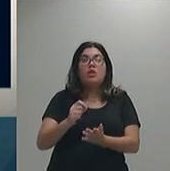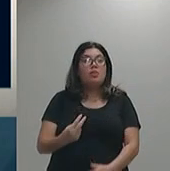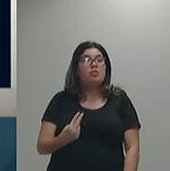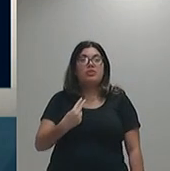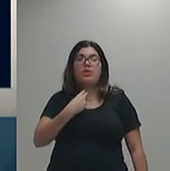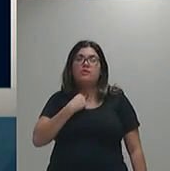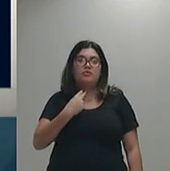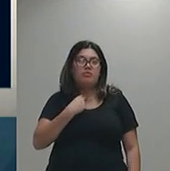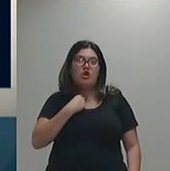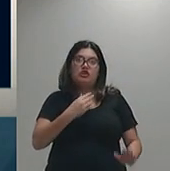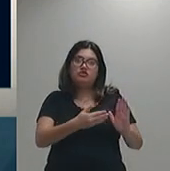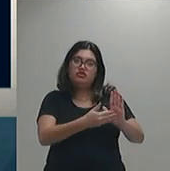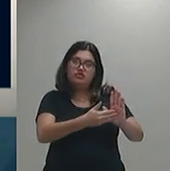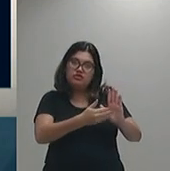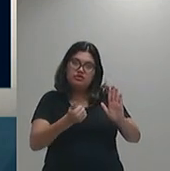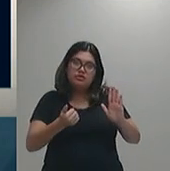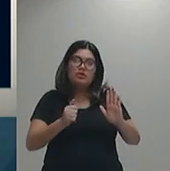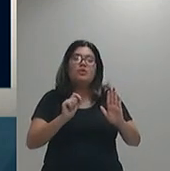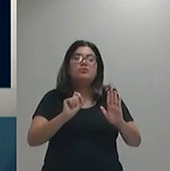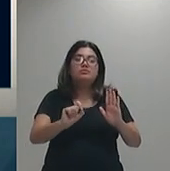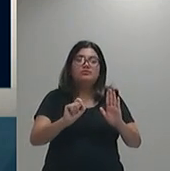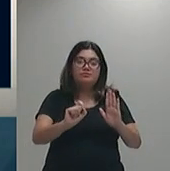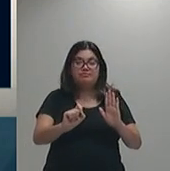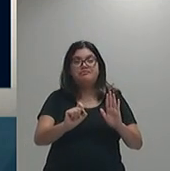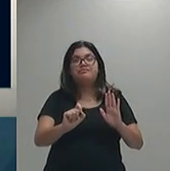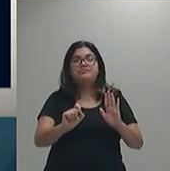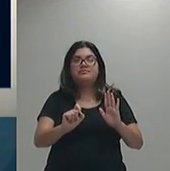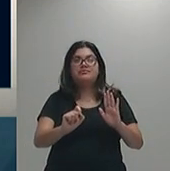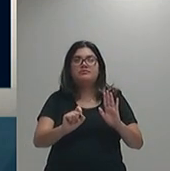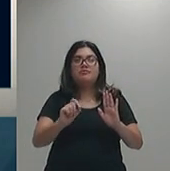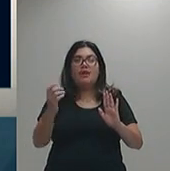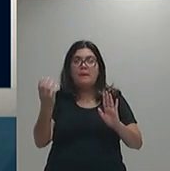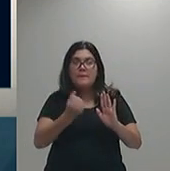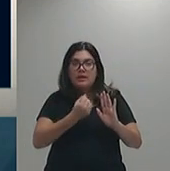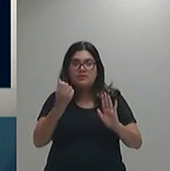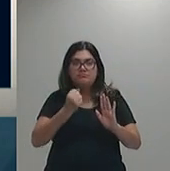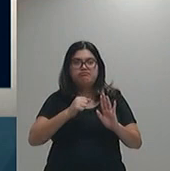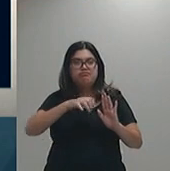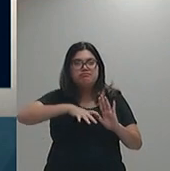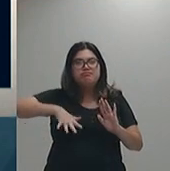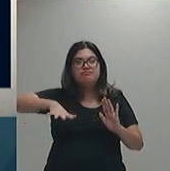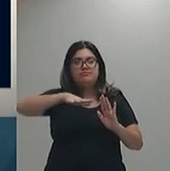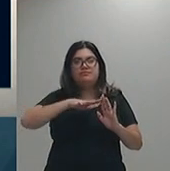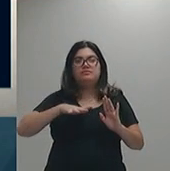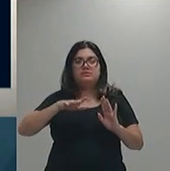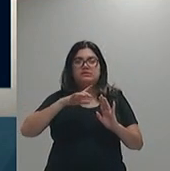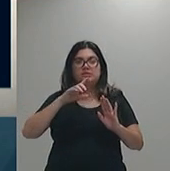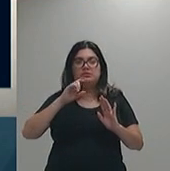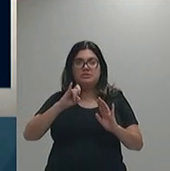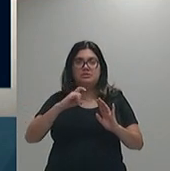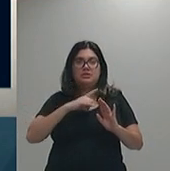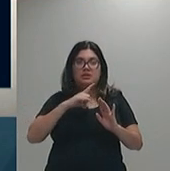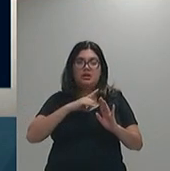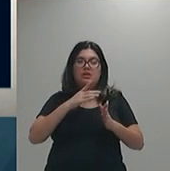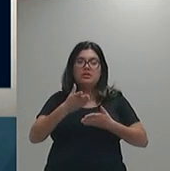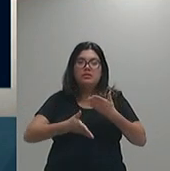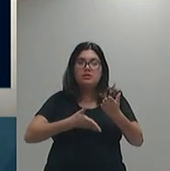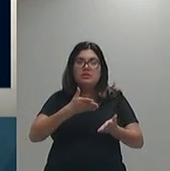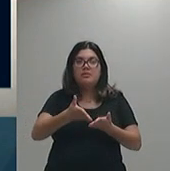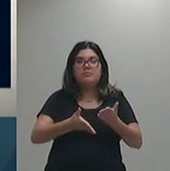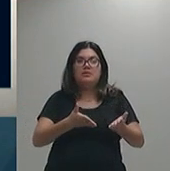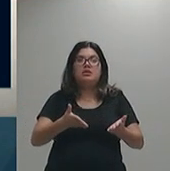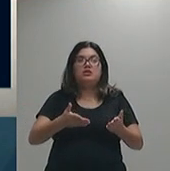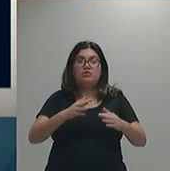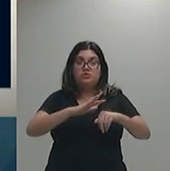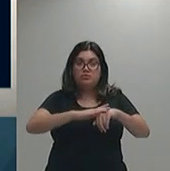e os a os beneficiários quando estão em tratamento de doença grave